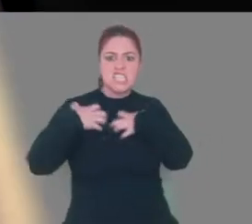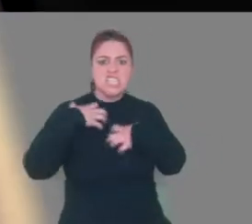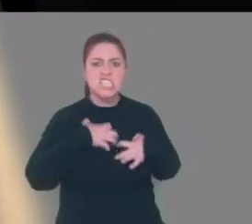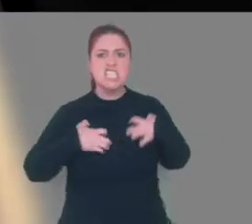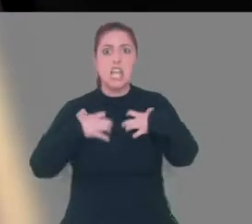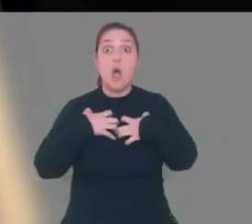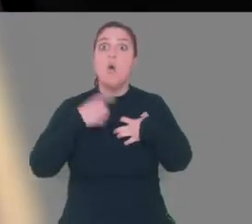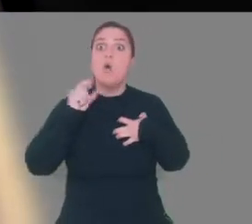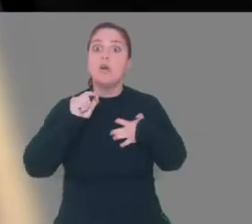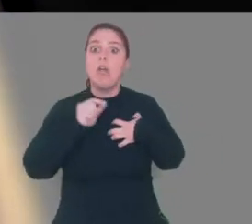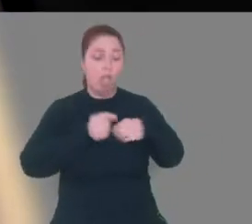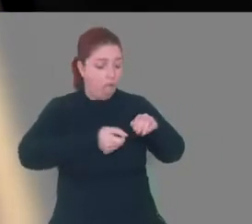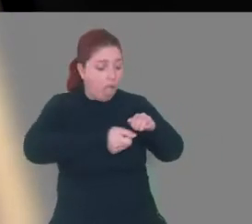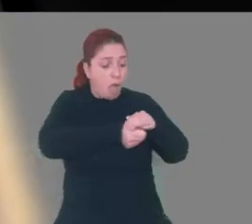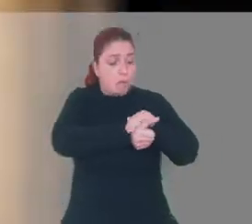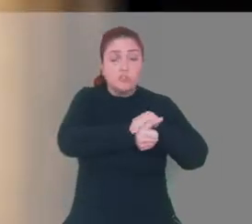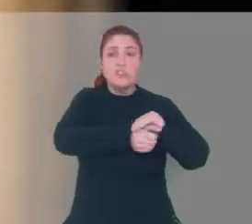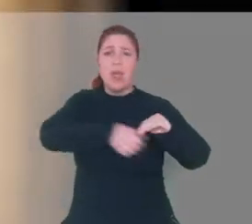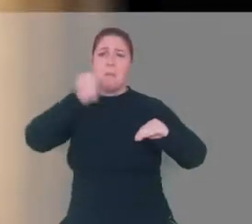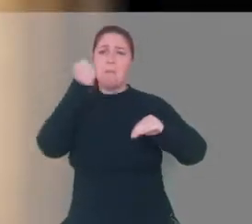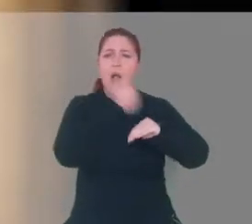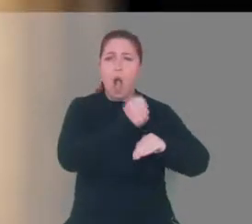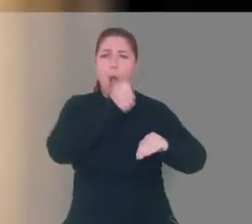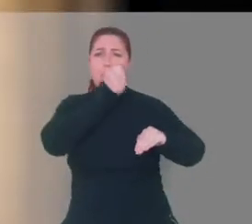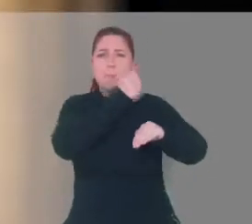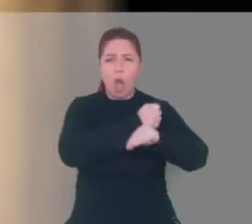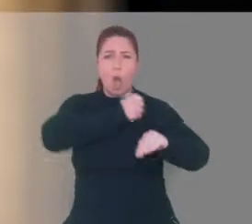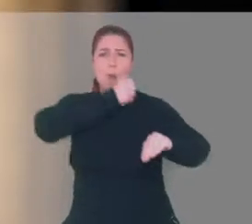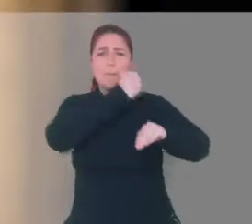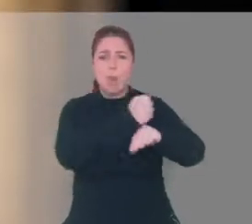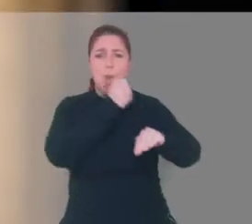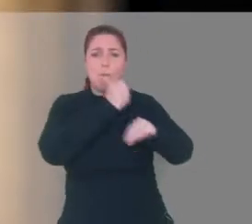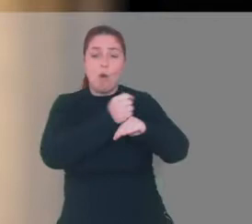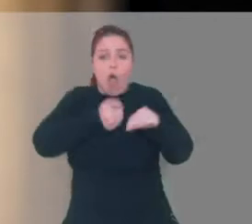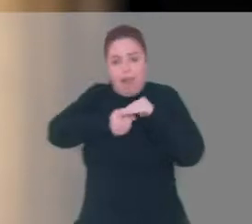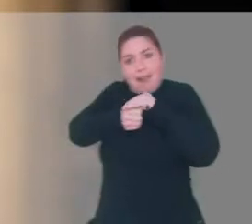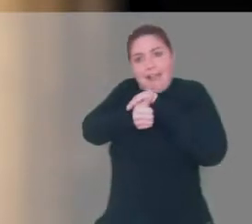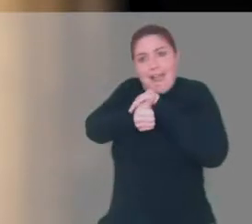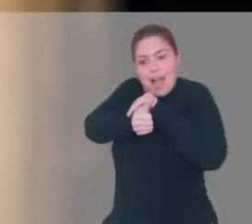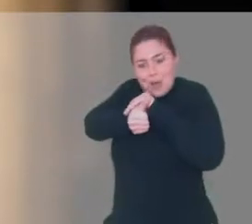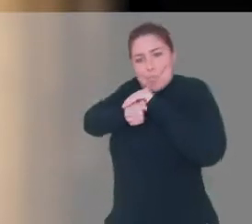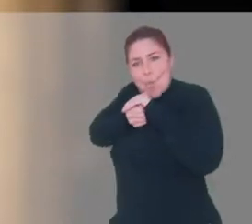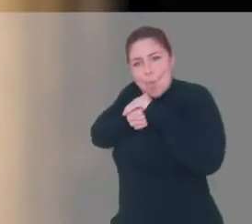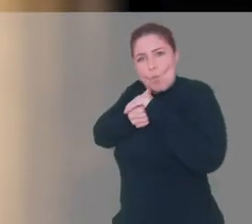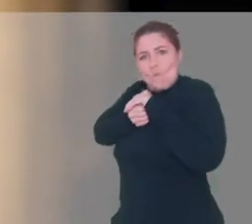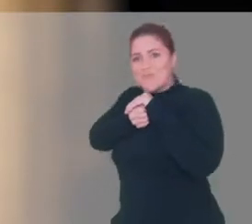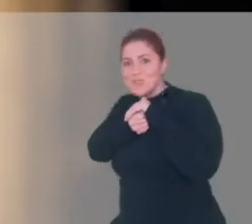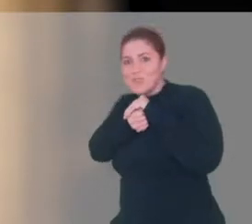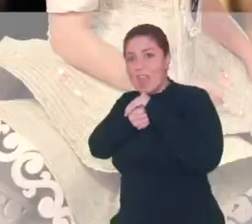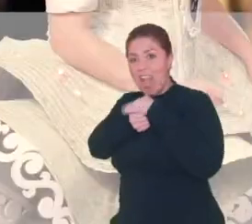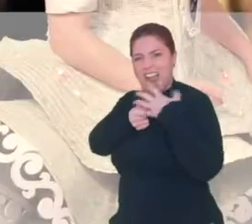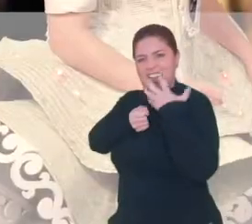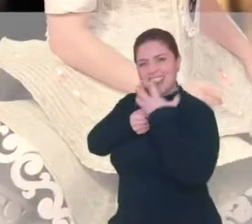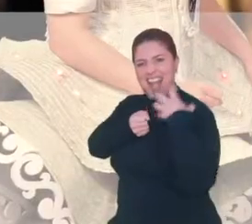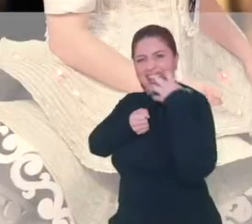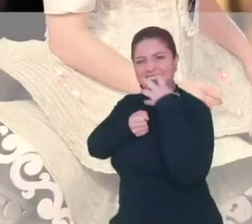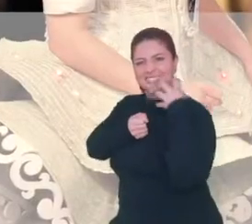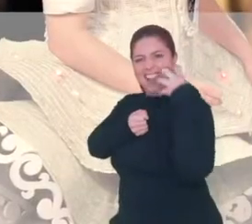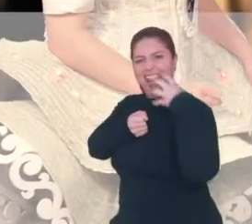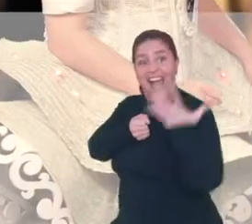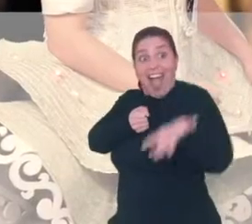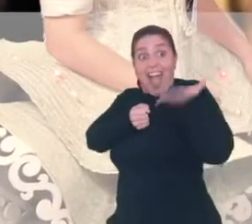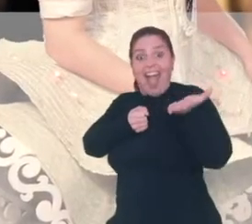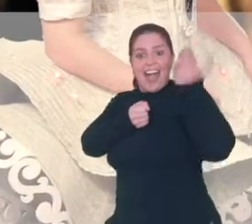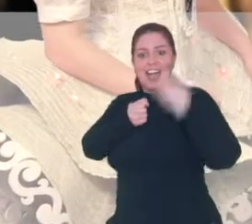começou a bater no casco do jabuti e ele todo encolhidinho lá dentro cantava cada vez mais alto.